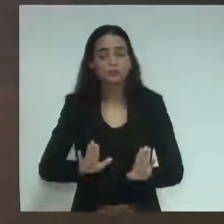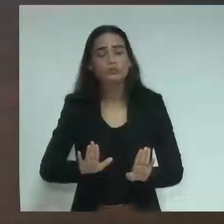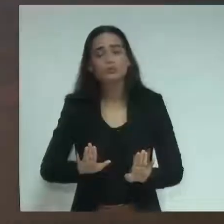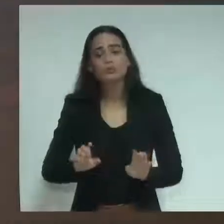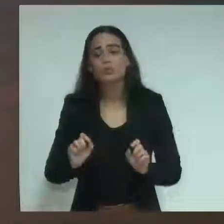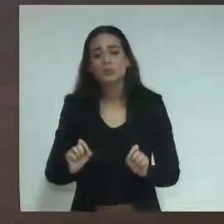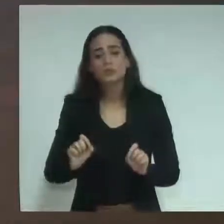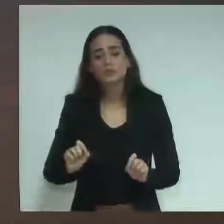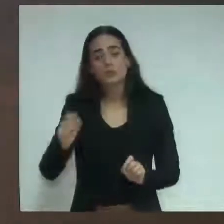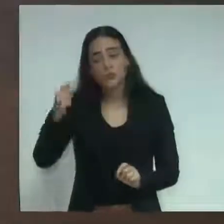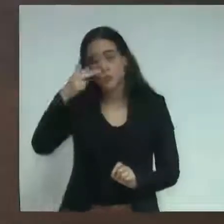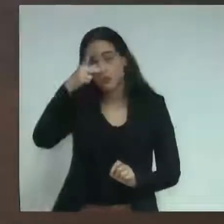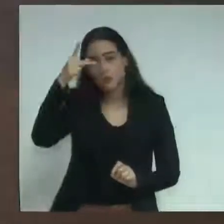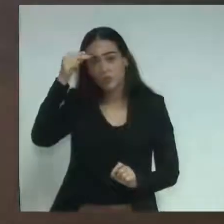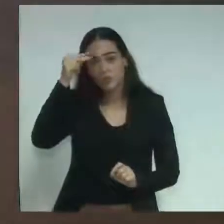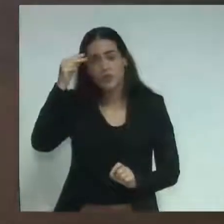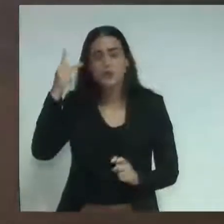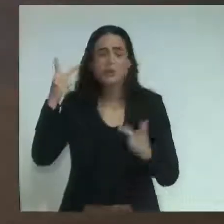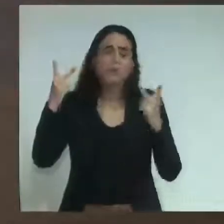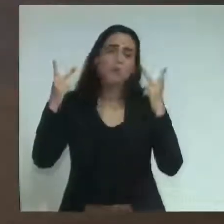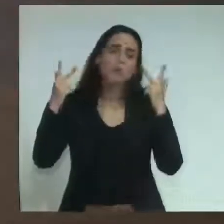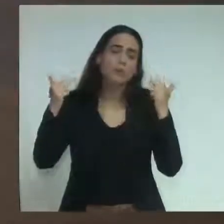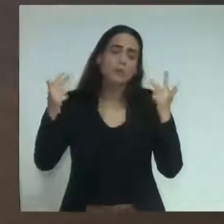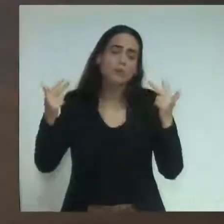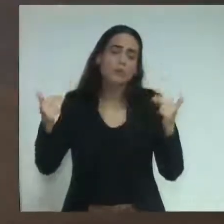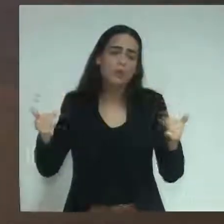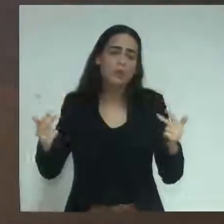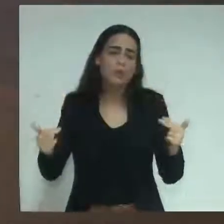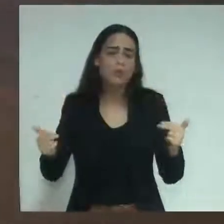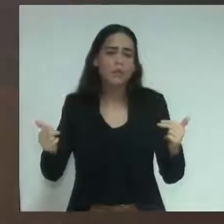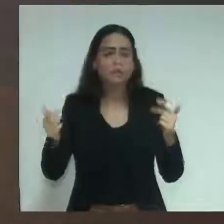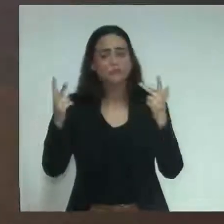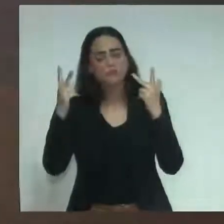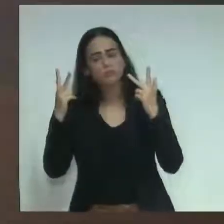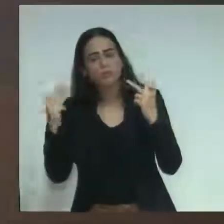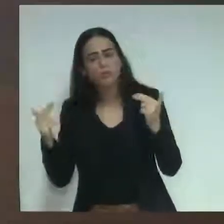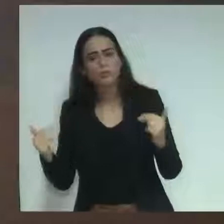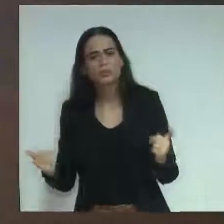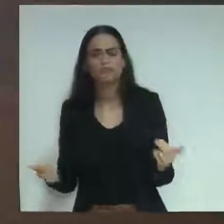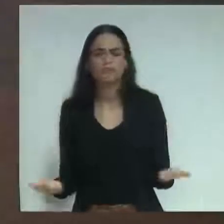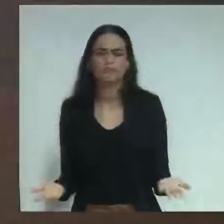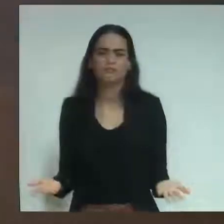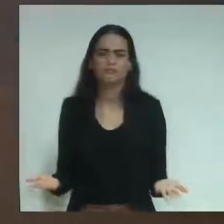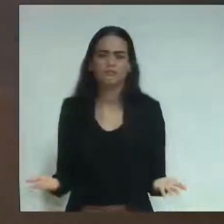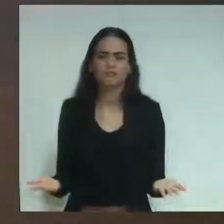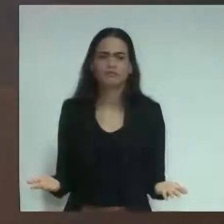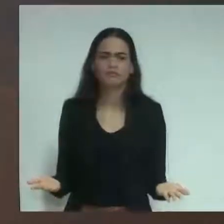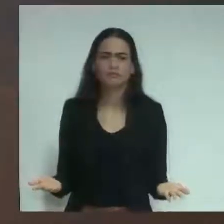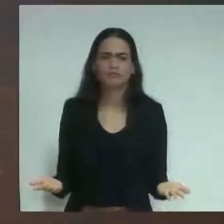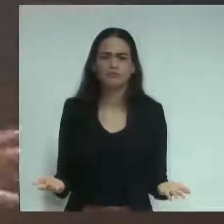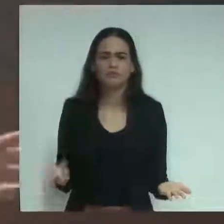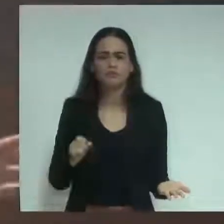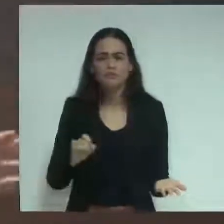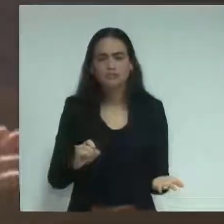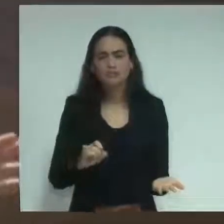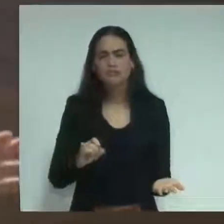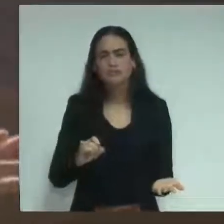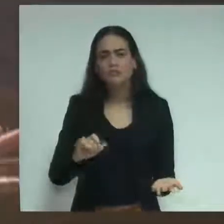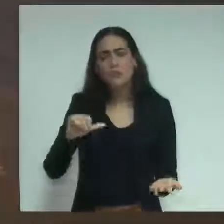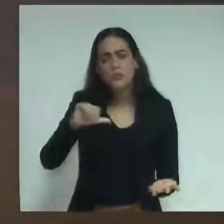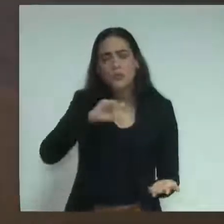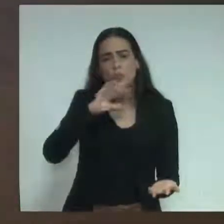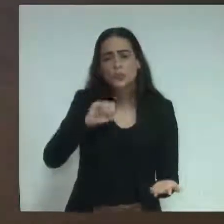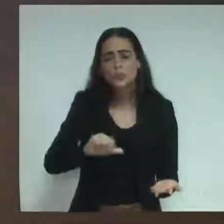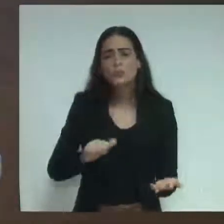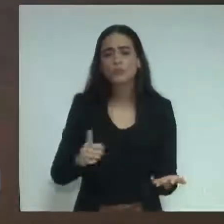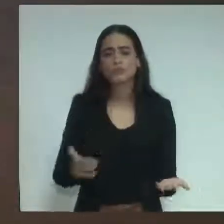prefeitura ache normal, ou algumas pessoas da prefeitura achem normal, o resultado negativo. Então, a minha sugestão é muito